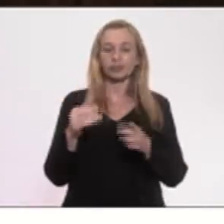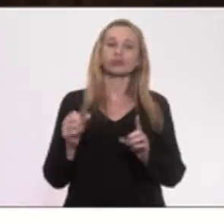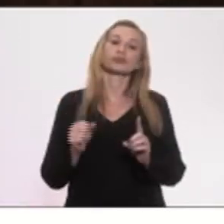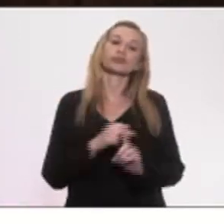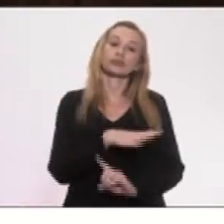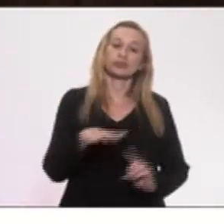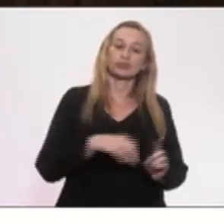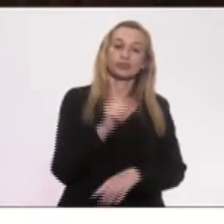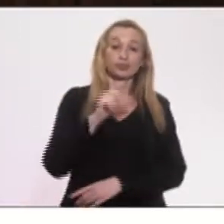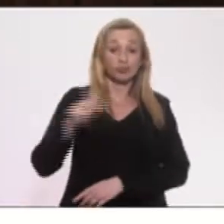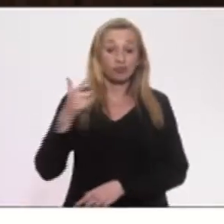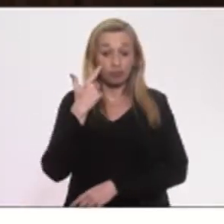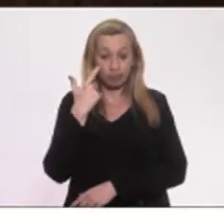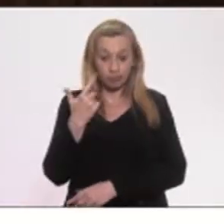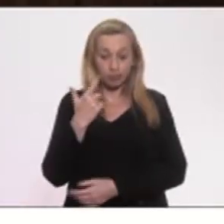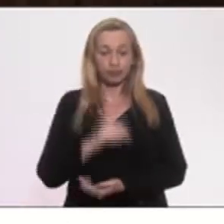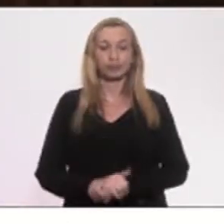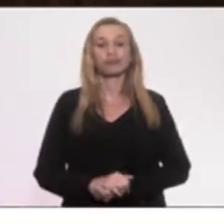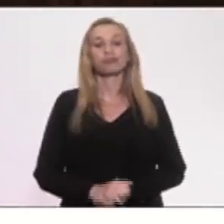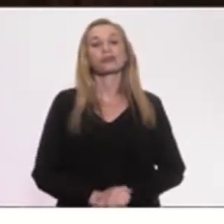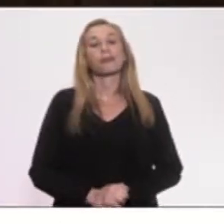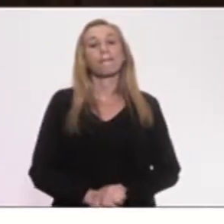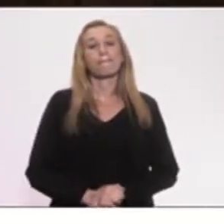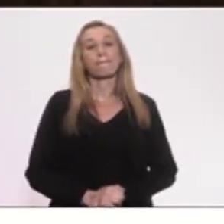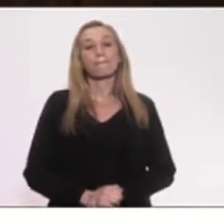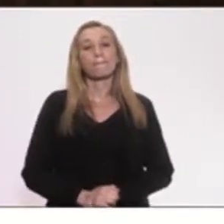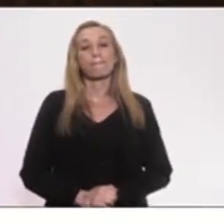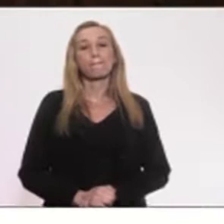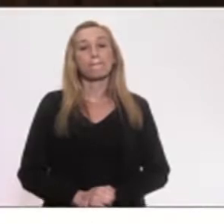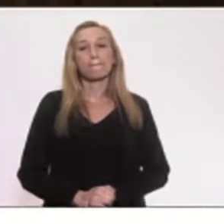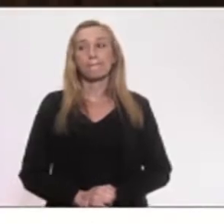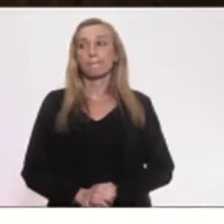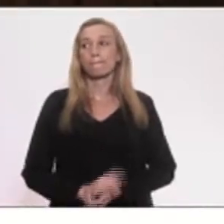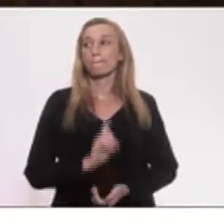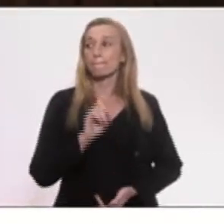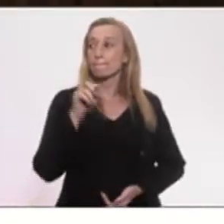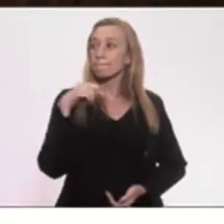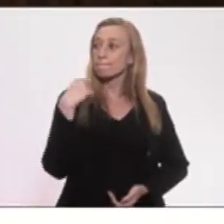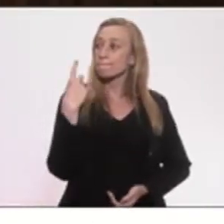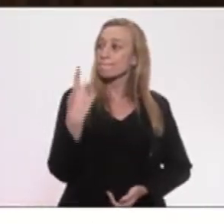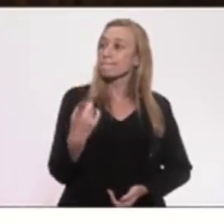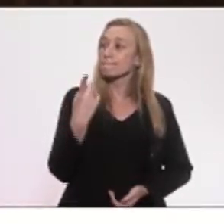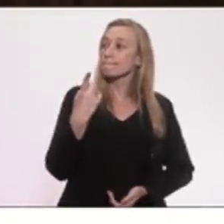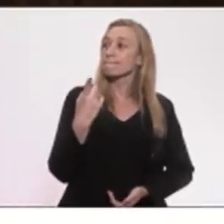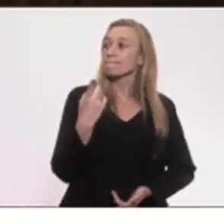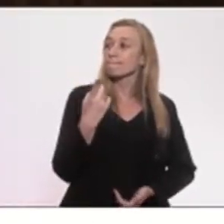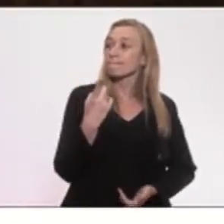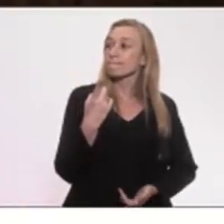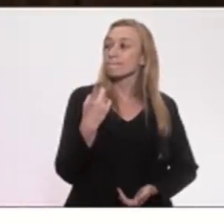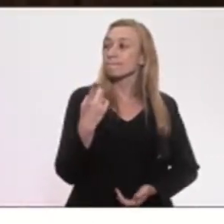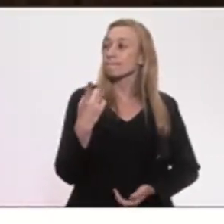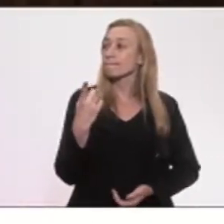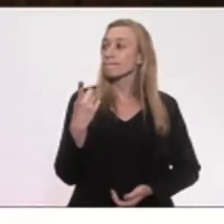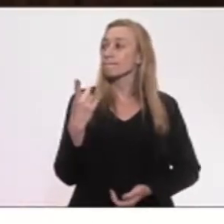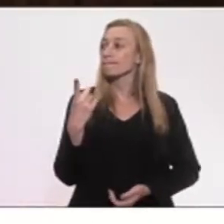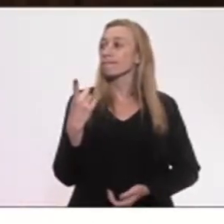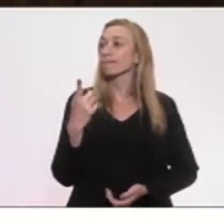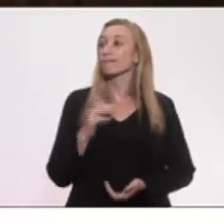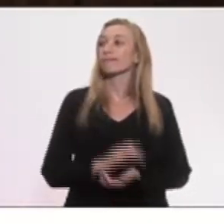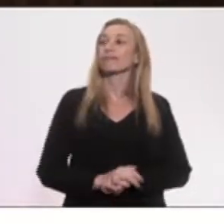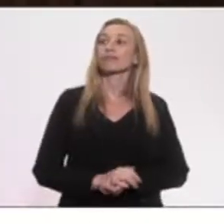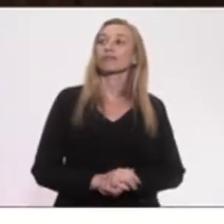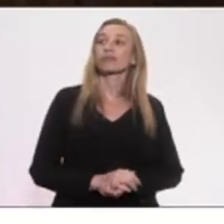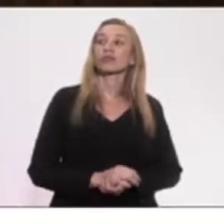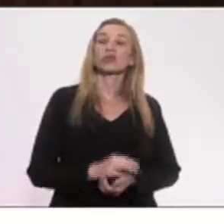civil. Pois bem, depois de um certo curto-circuito no